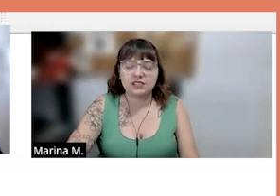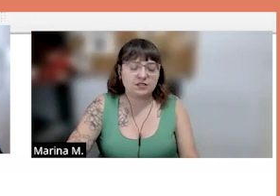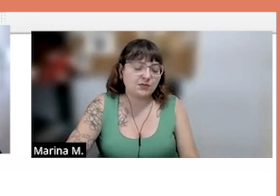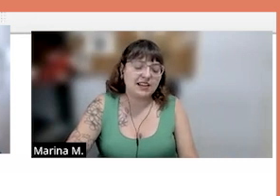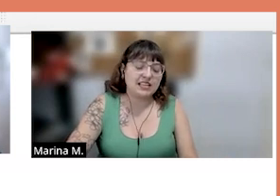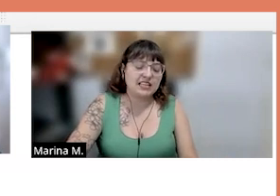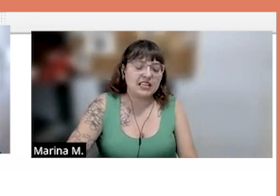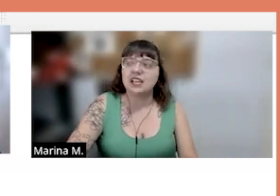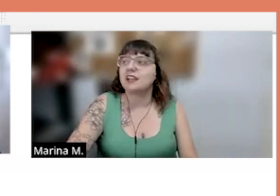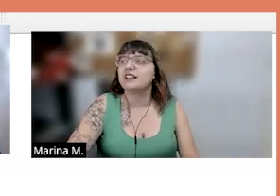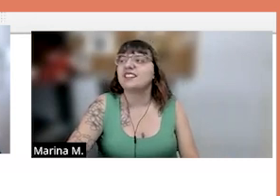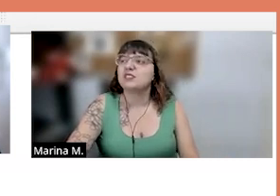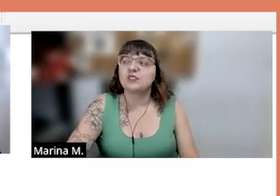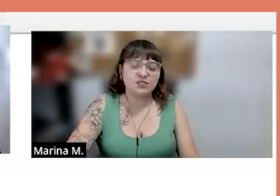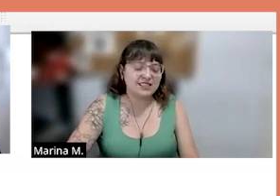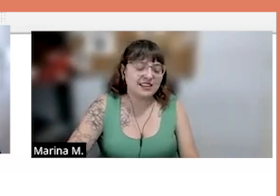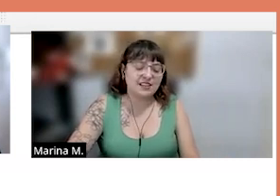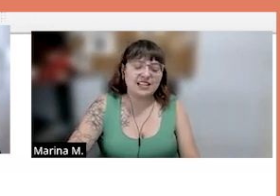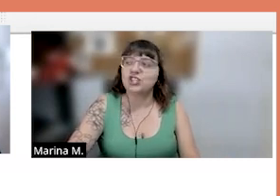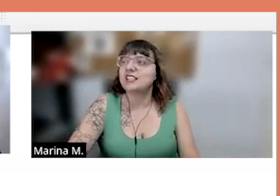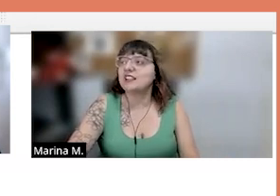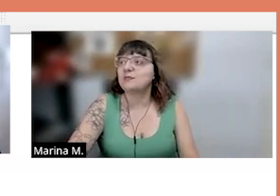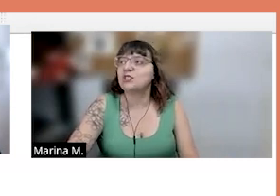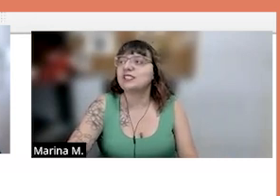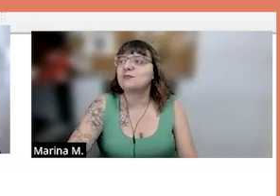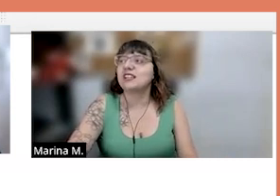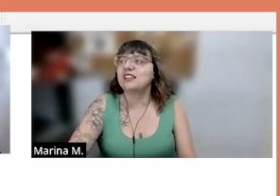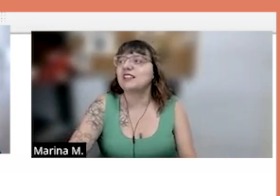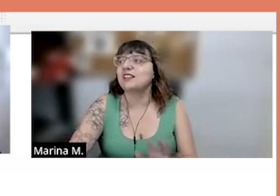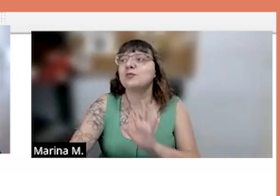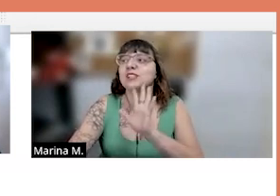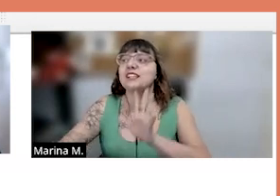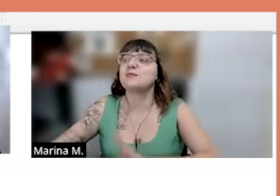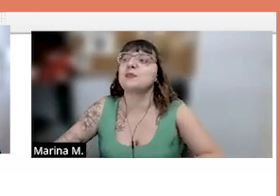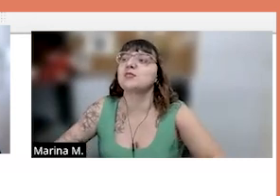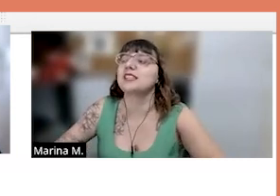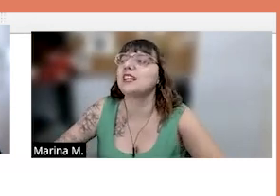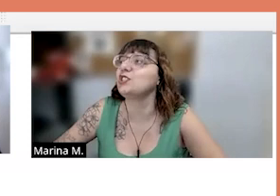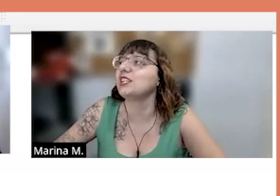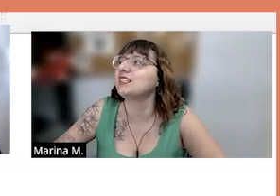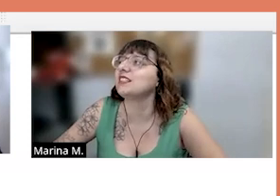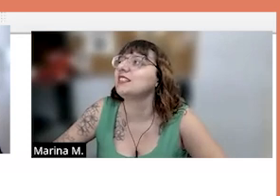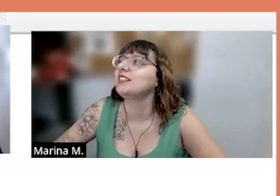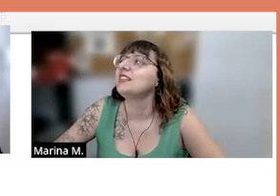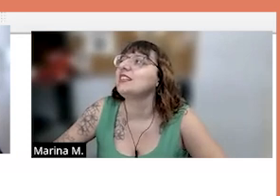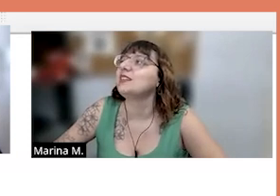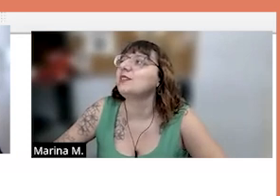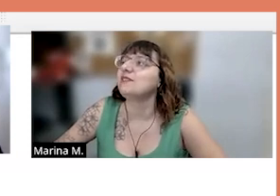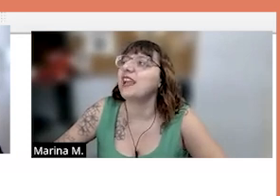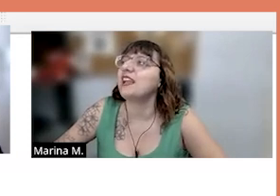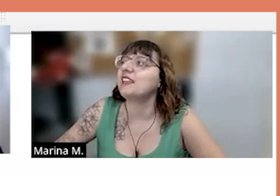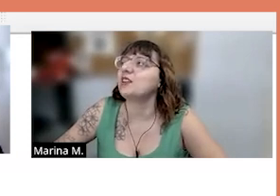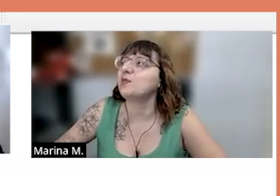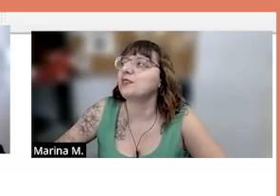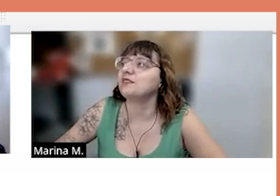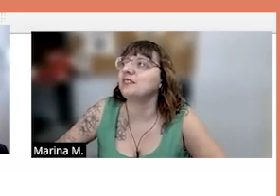impressão. Então, eu vou falar aqui que é. Só vou escrever legenda, que é para a gente saber que eu usei esse para mostrar a legenda. Então, ele